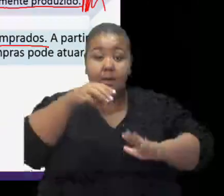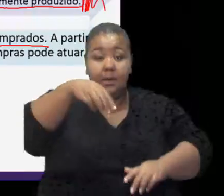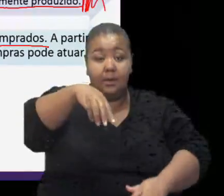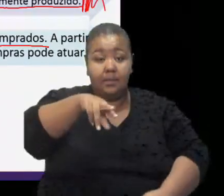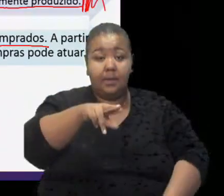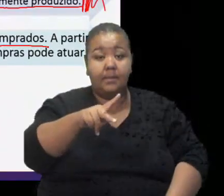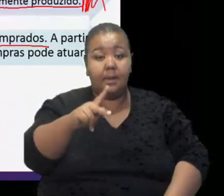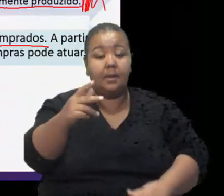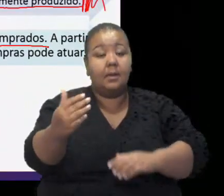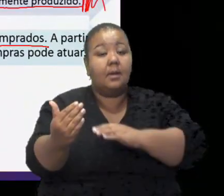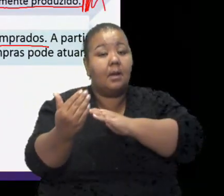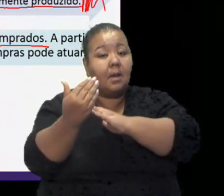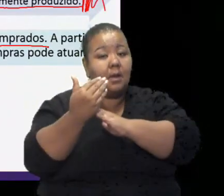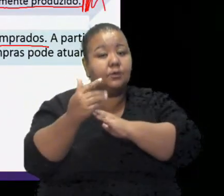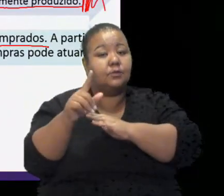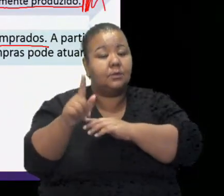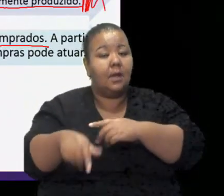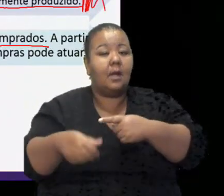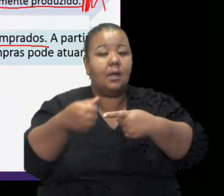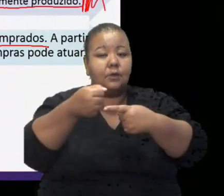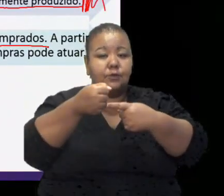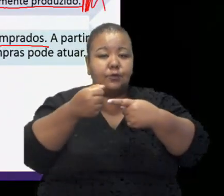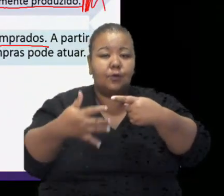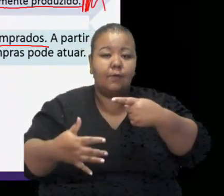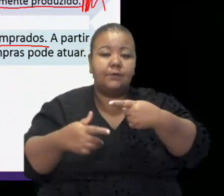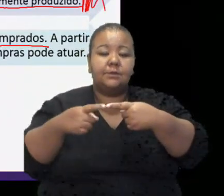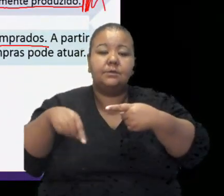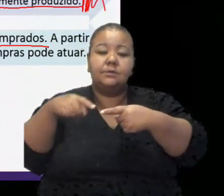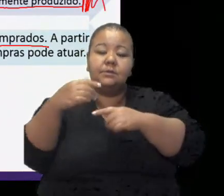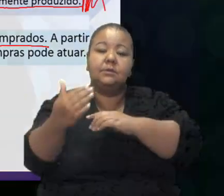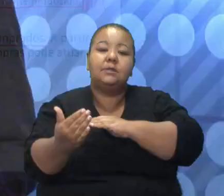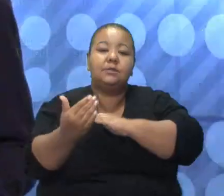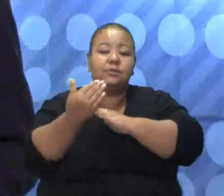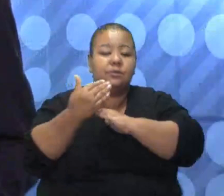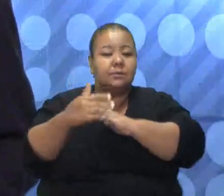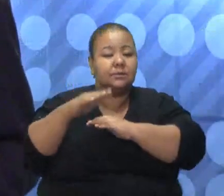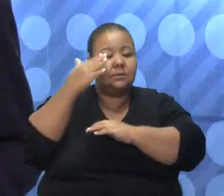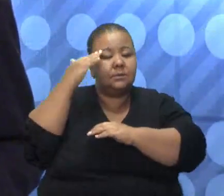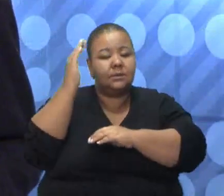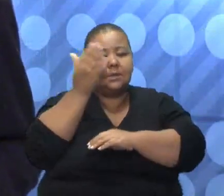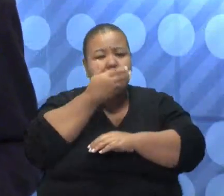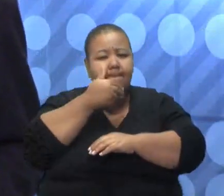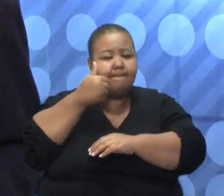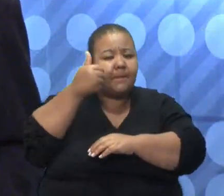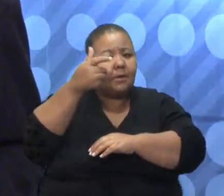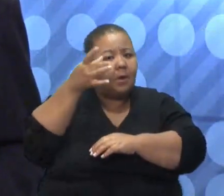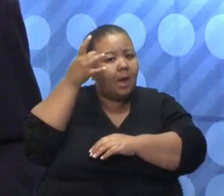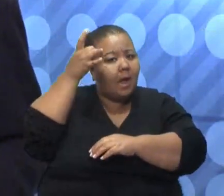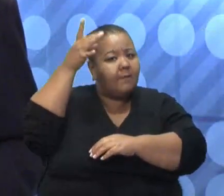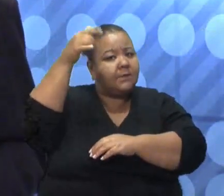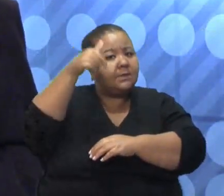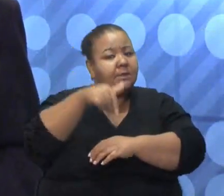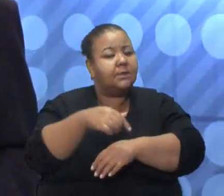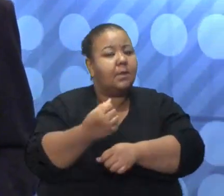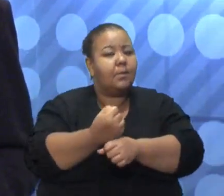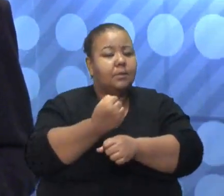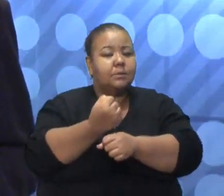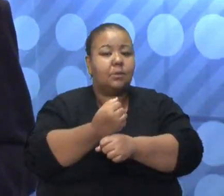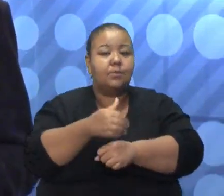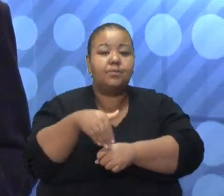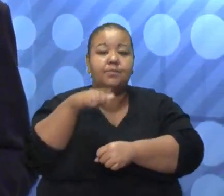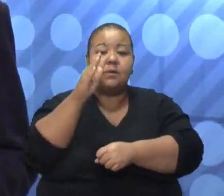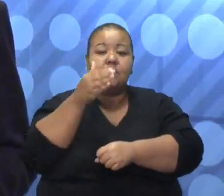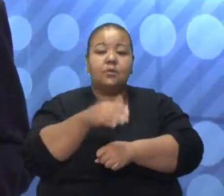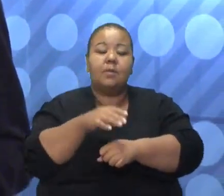MRP ajuda, é um software que ajuda a entender melhor ou a facilitar a vida da produção. Quanto mais